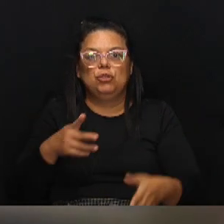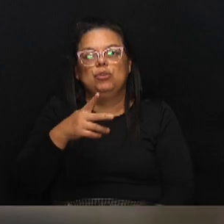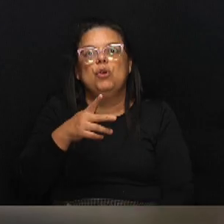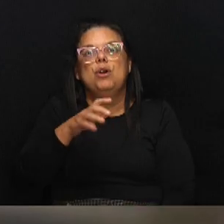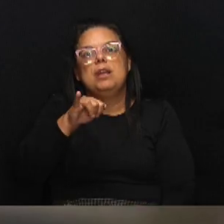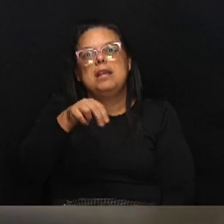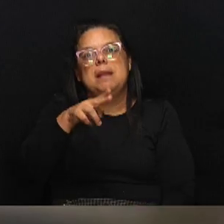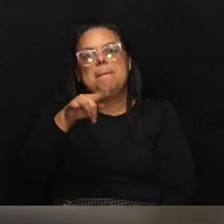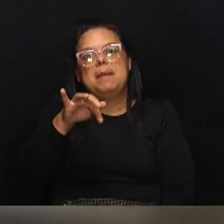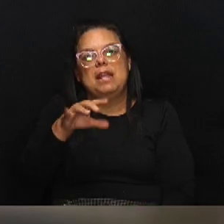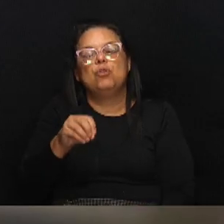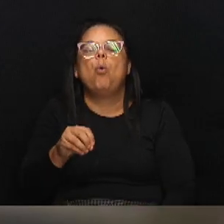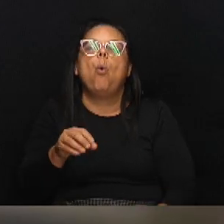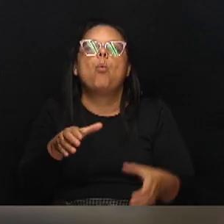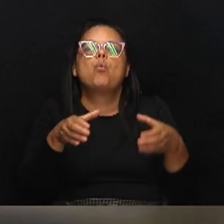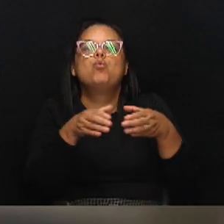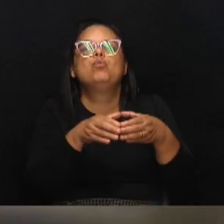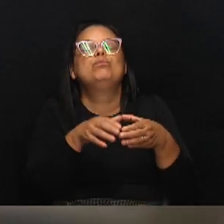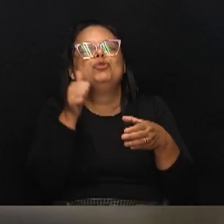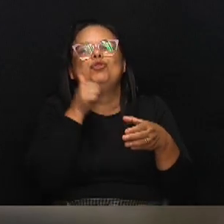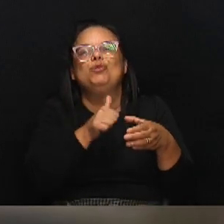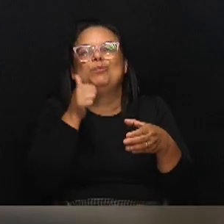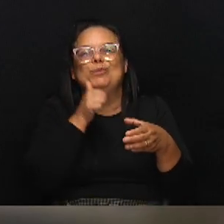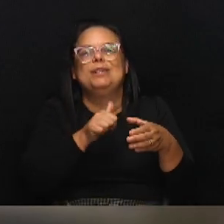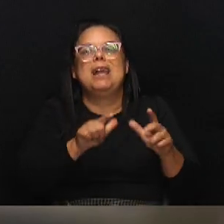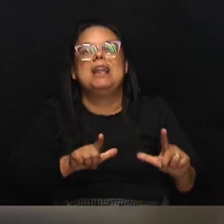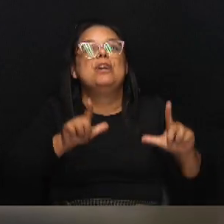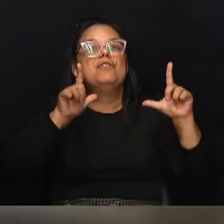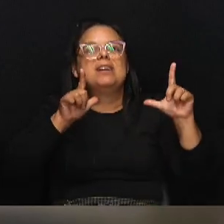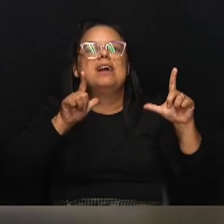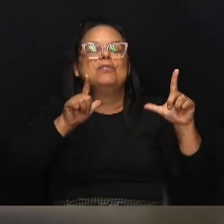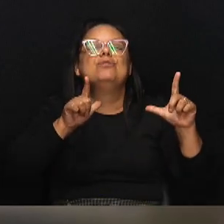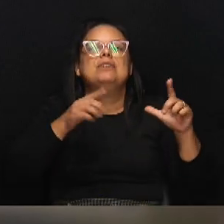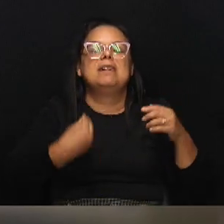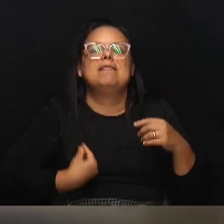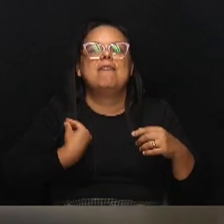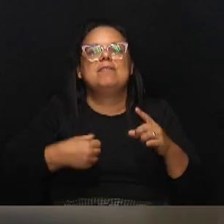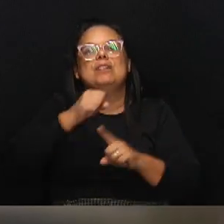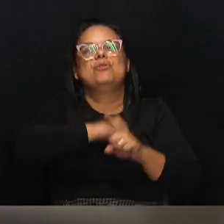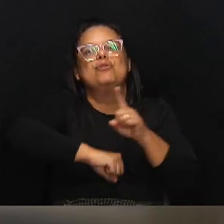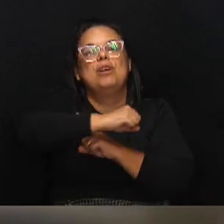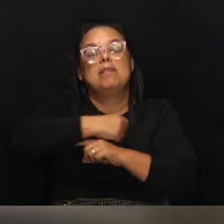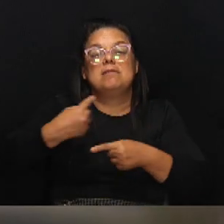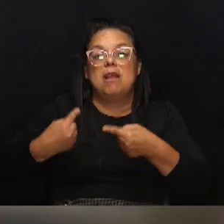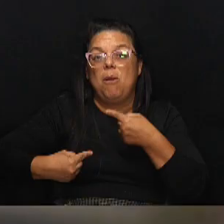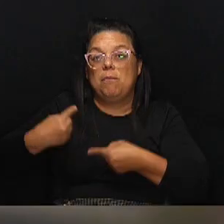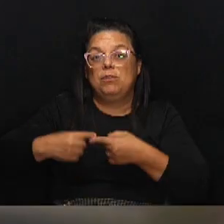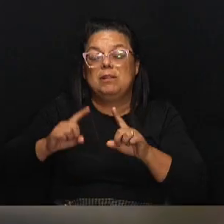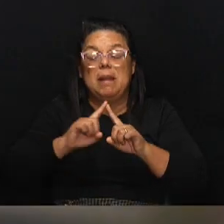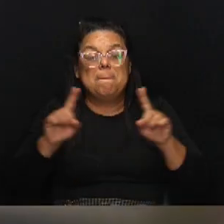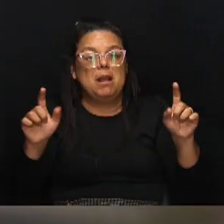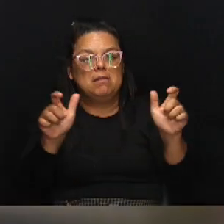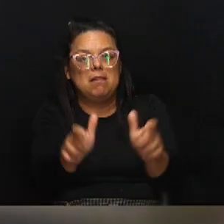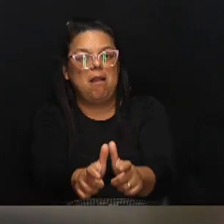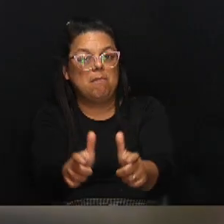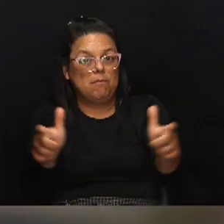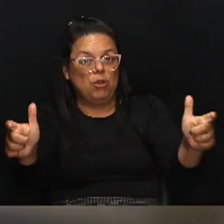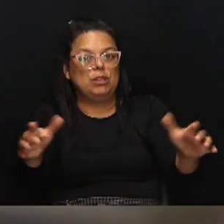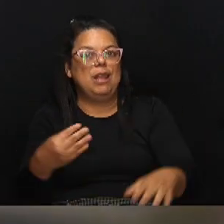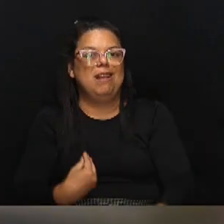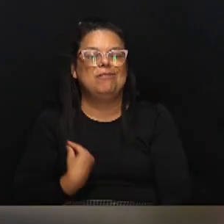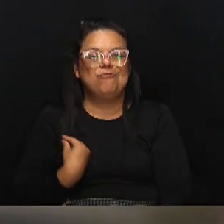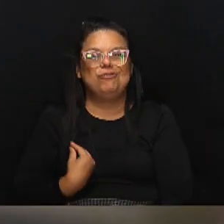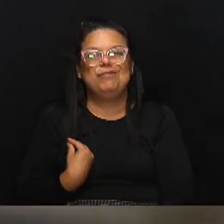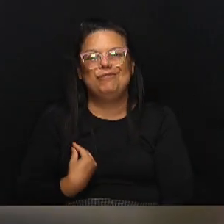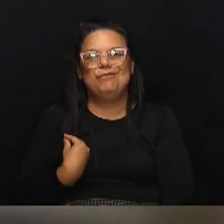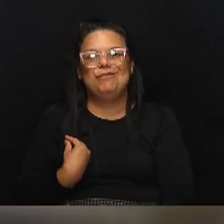pequeno número de mulheres se destacava diante da vida social e política, mas a maioria vivia em situação